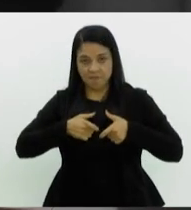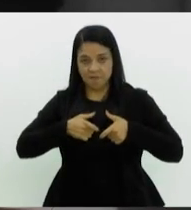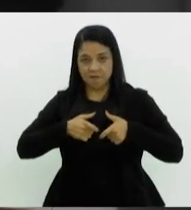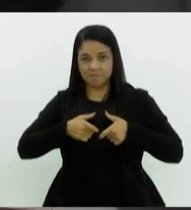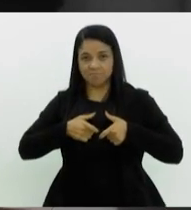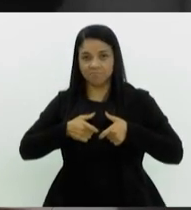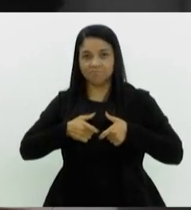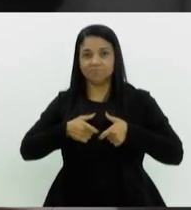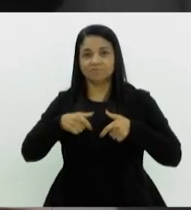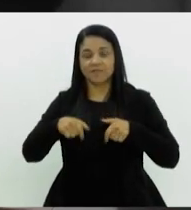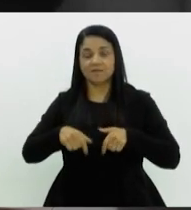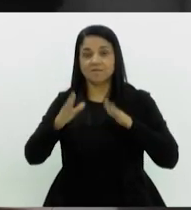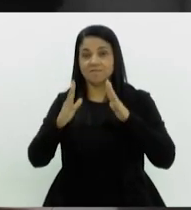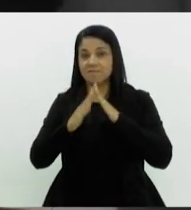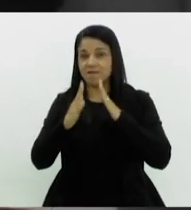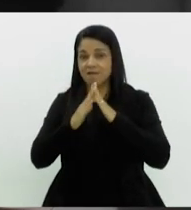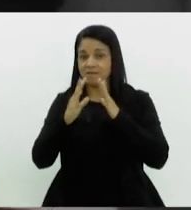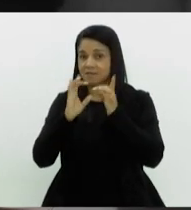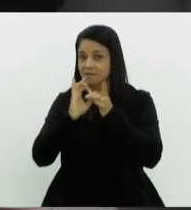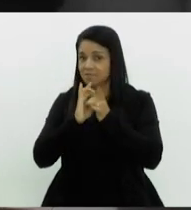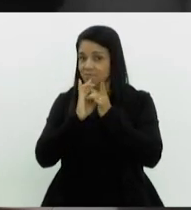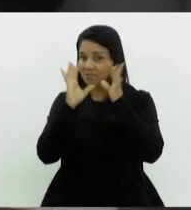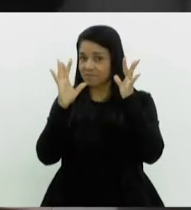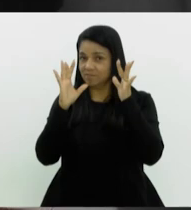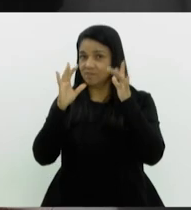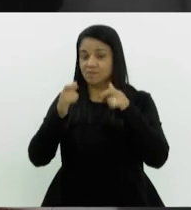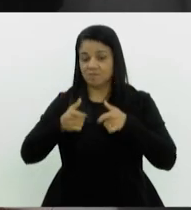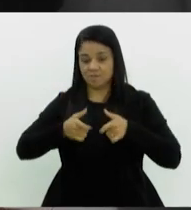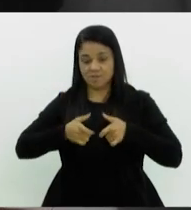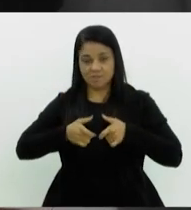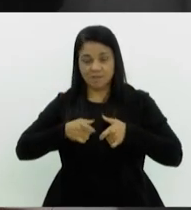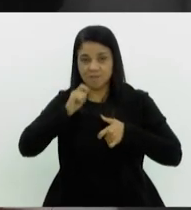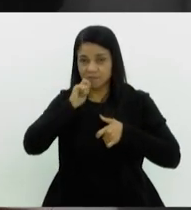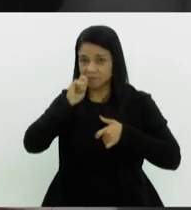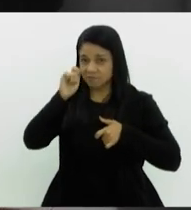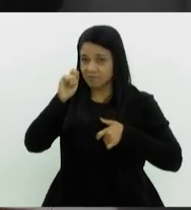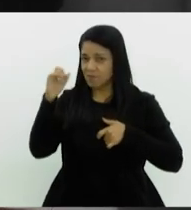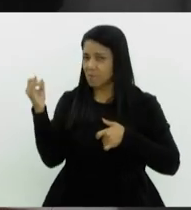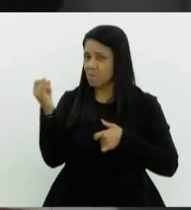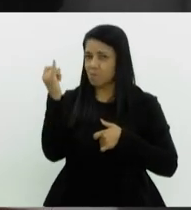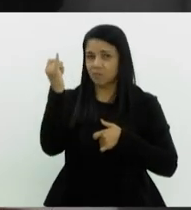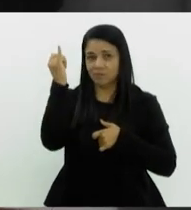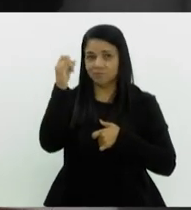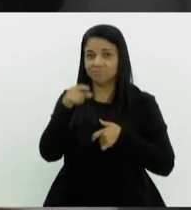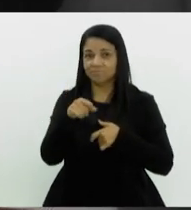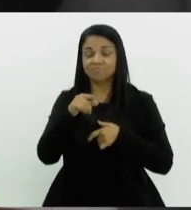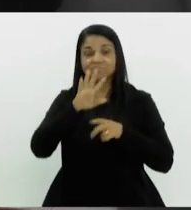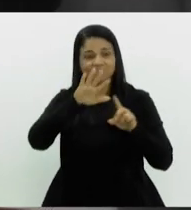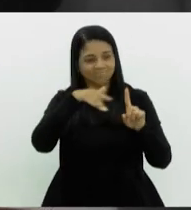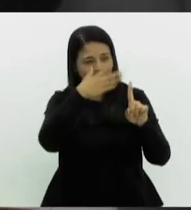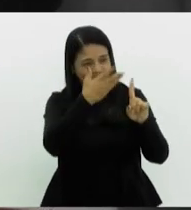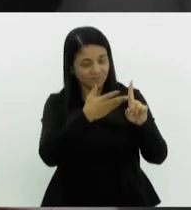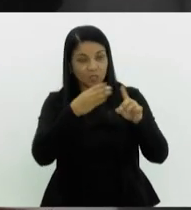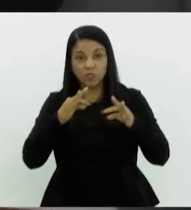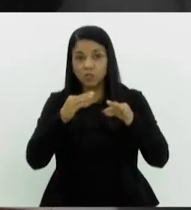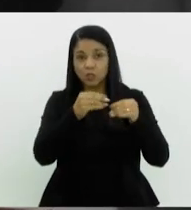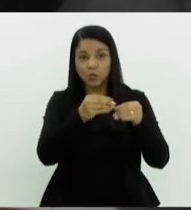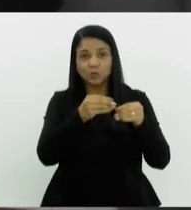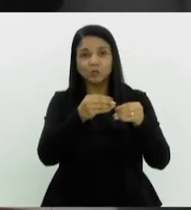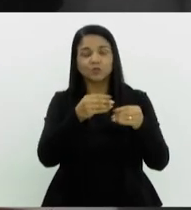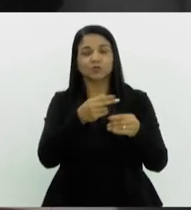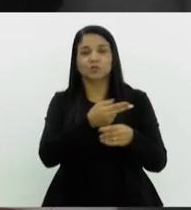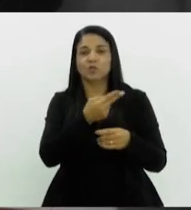da Casa da Democracia, uma medalha de uma importância ímpar, Vossa Excelência está fazendo em nome de todos e todas